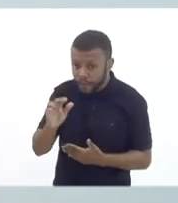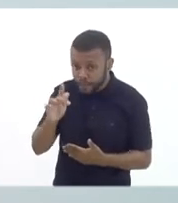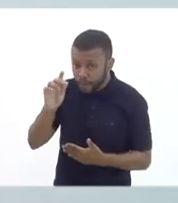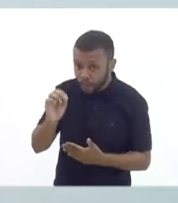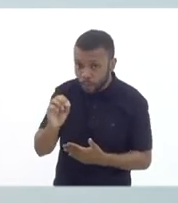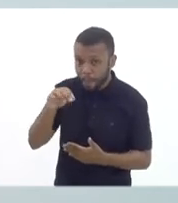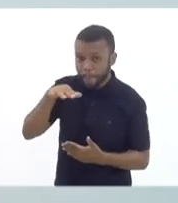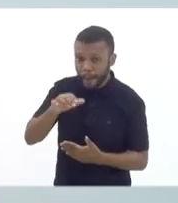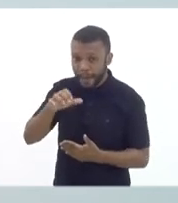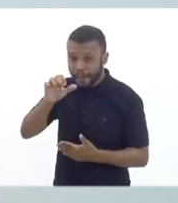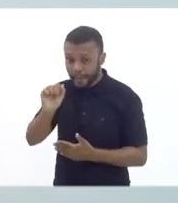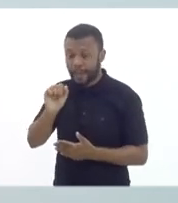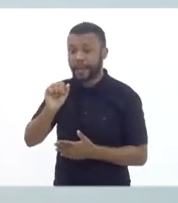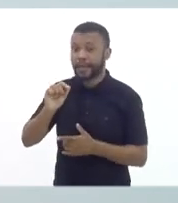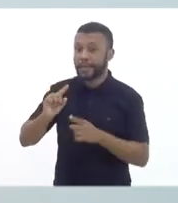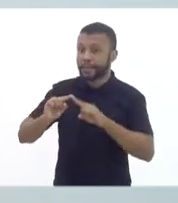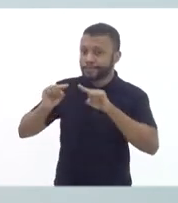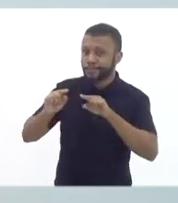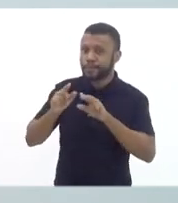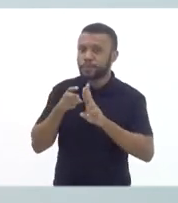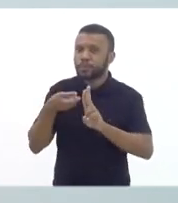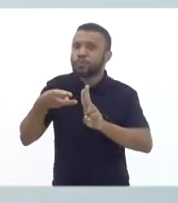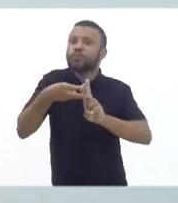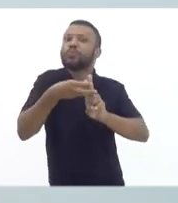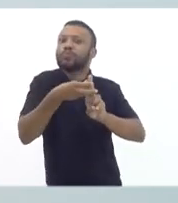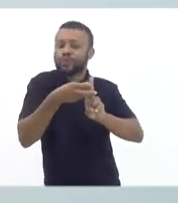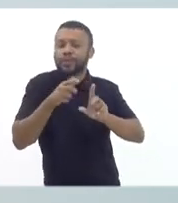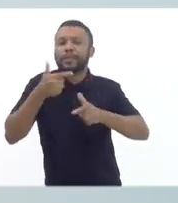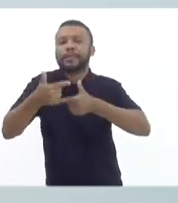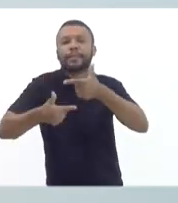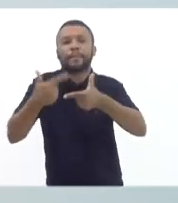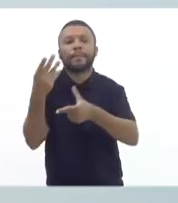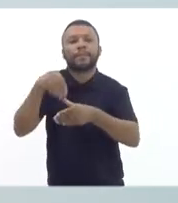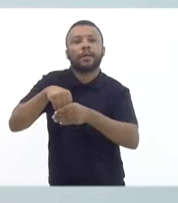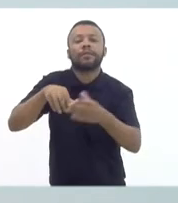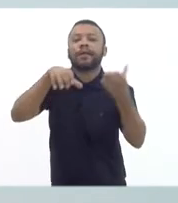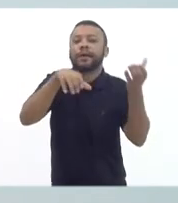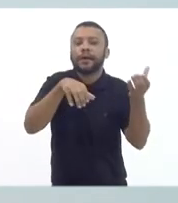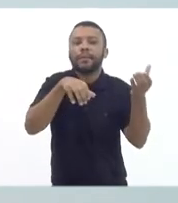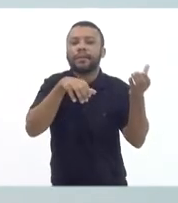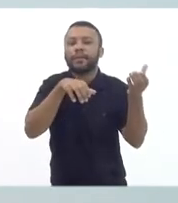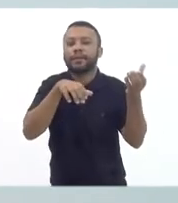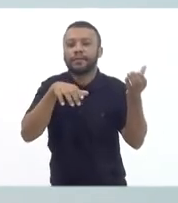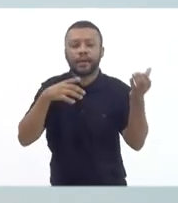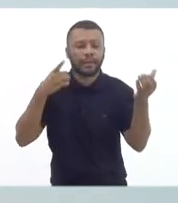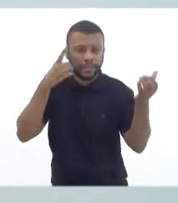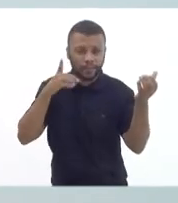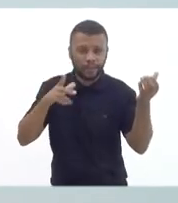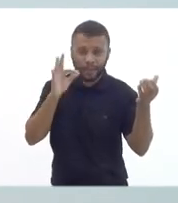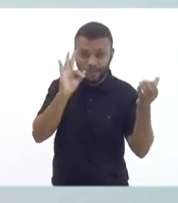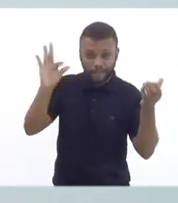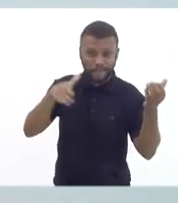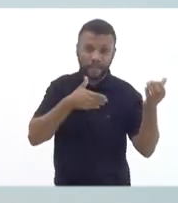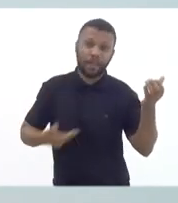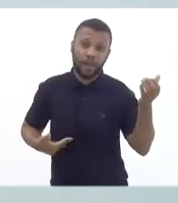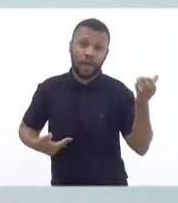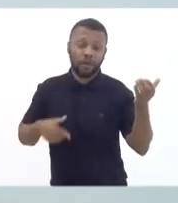SUS, né? Isso tramita na Câmara. Seria um importante projeto, né, que eu acho